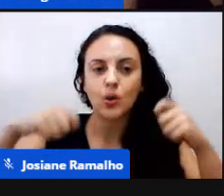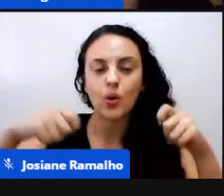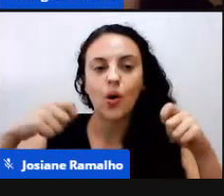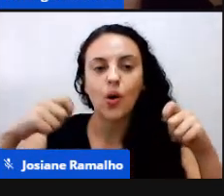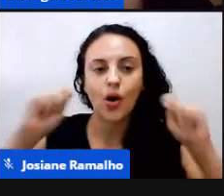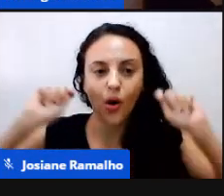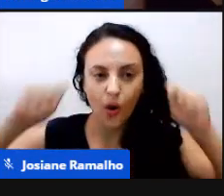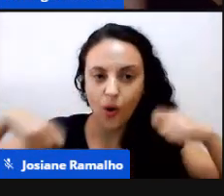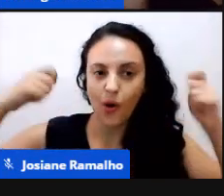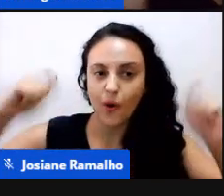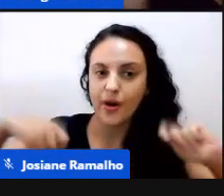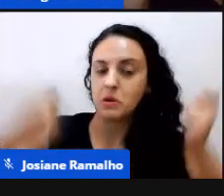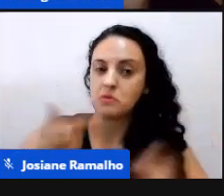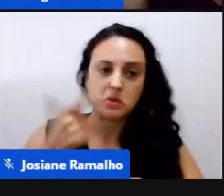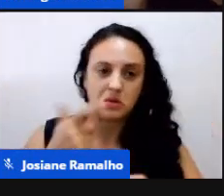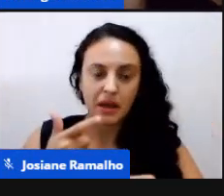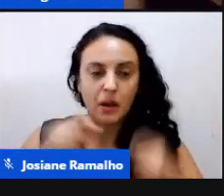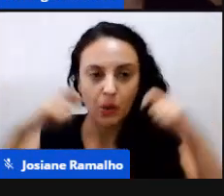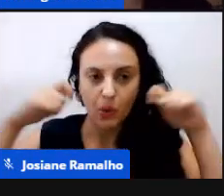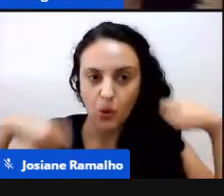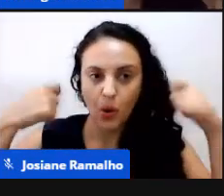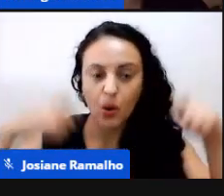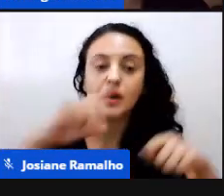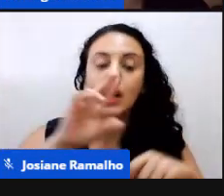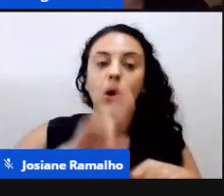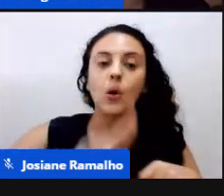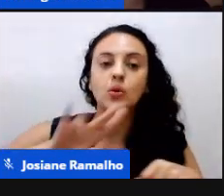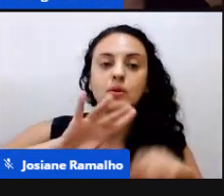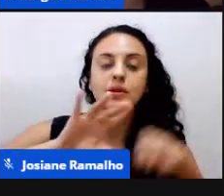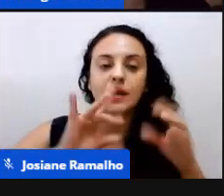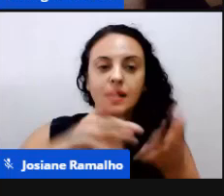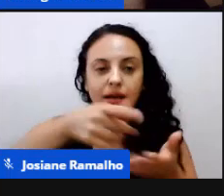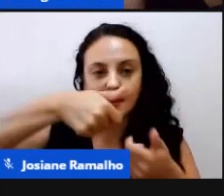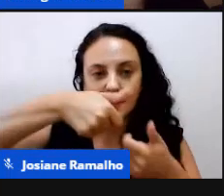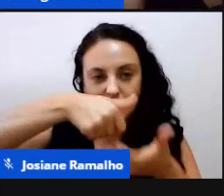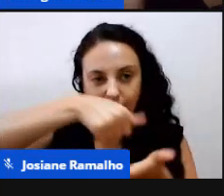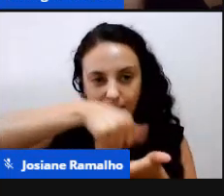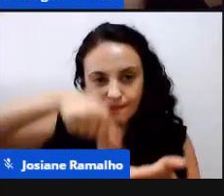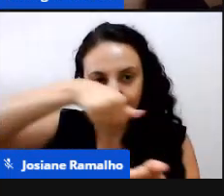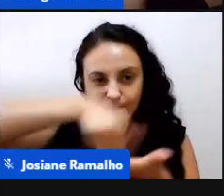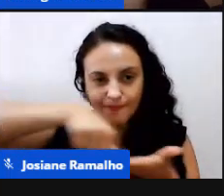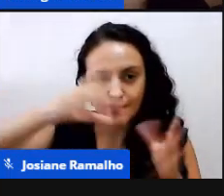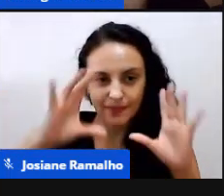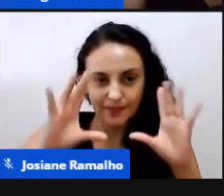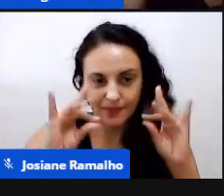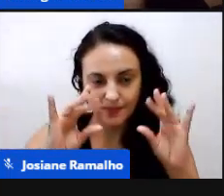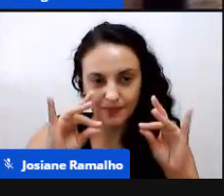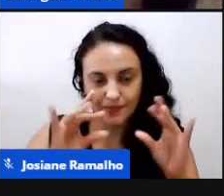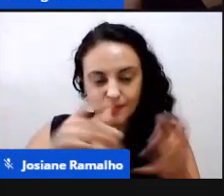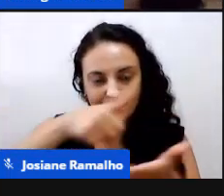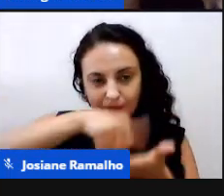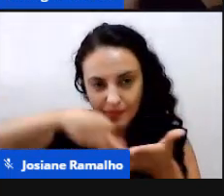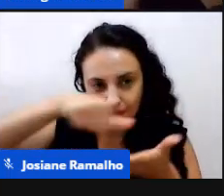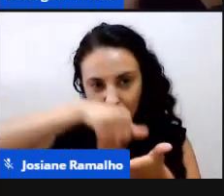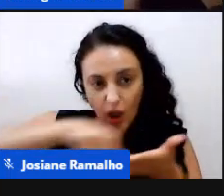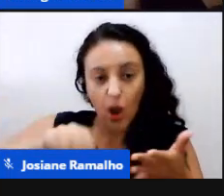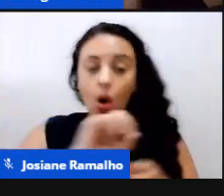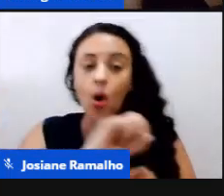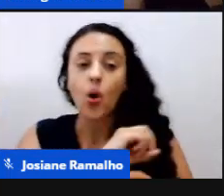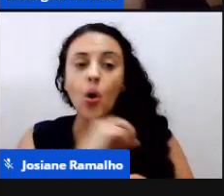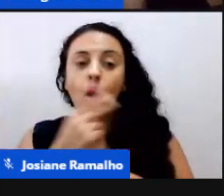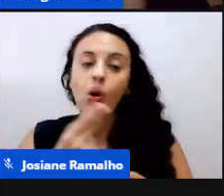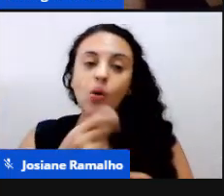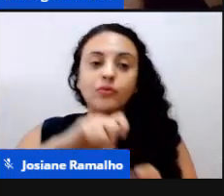utilize uma risca no chão com a pedra. Dá essas outras sugestões para os pais, porque às vezes ele acha que é só aquele